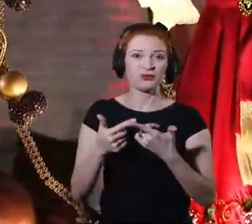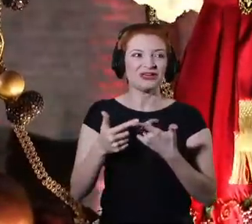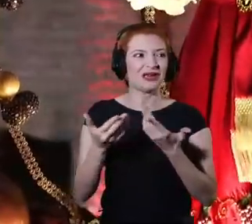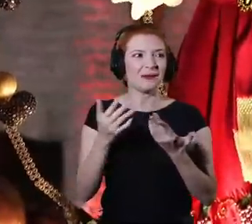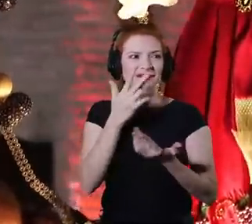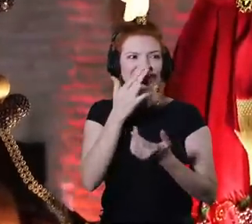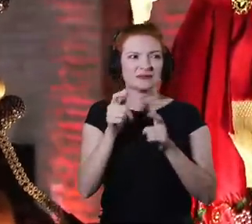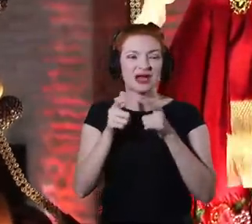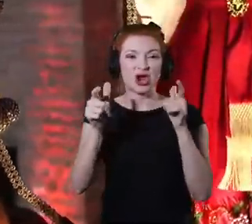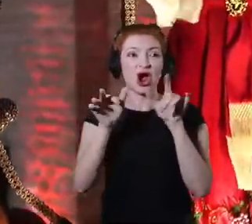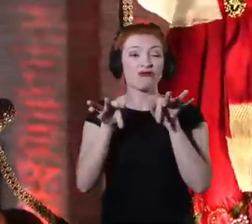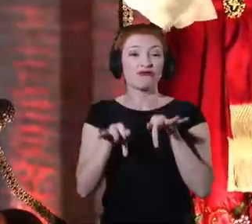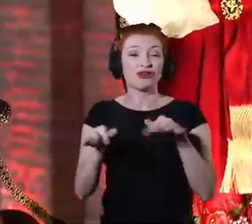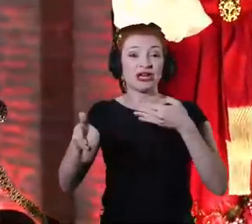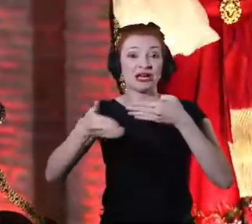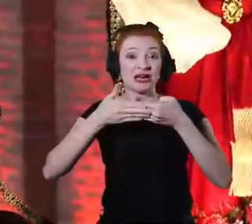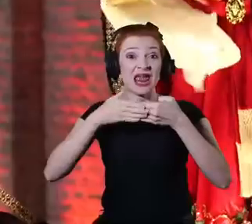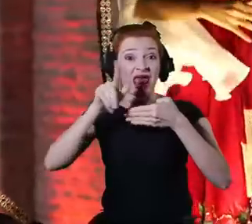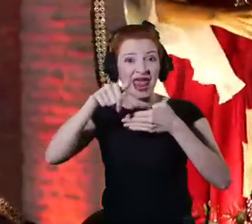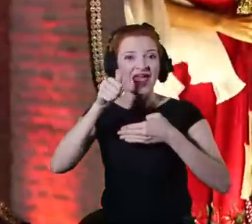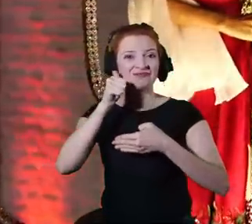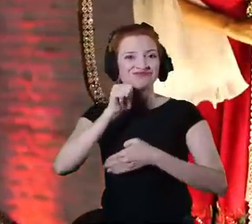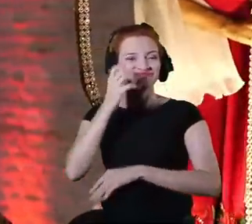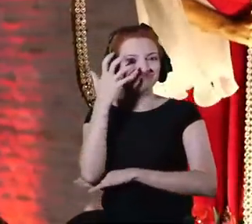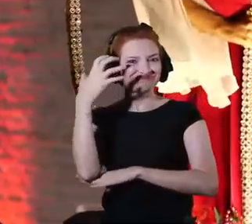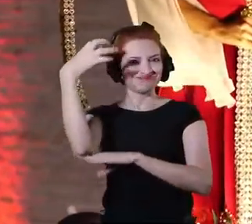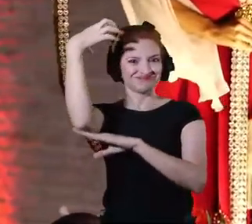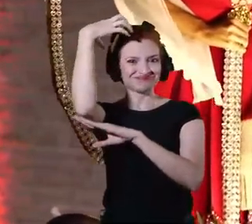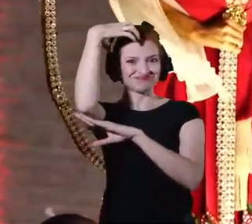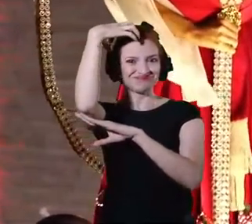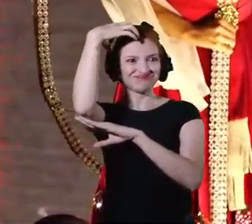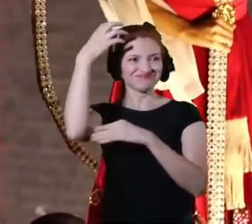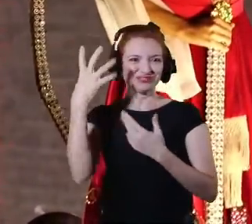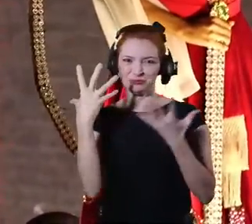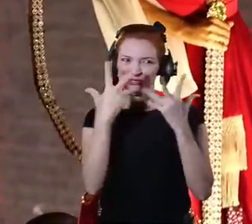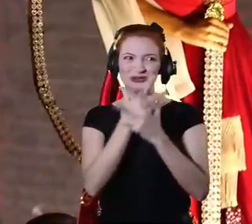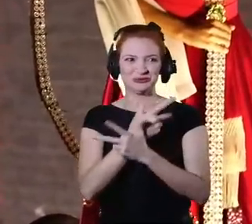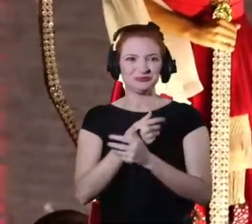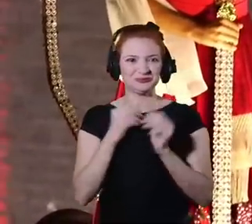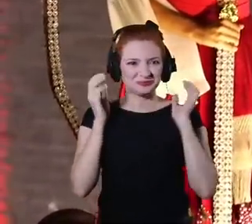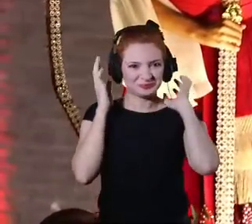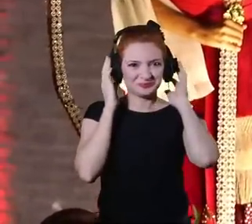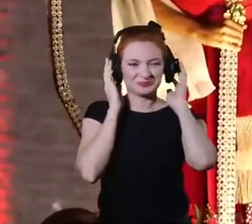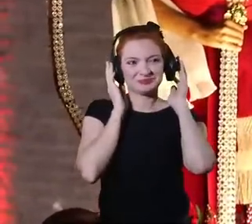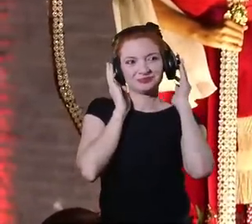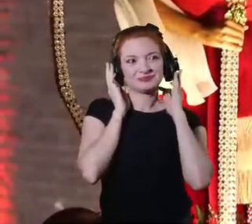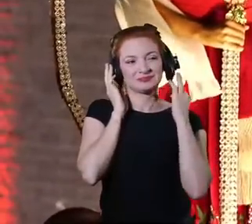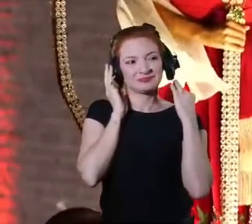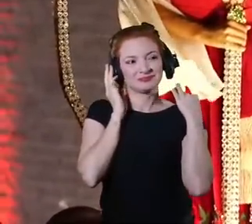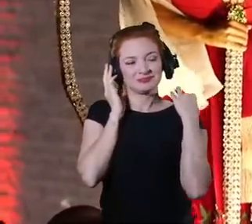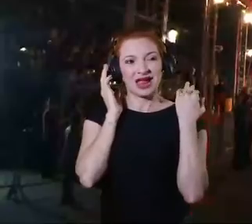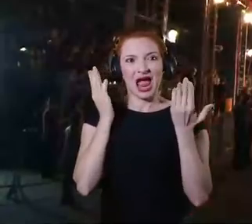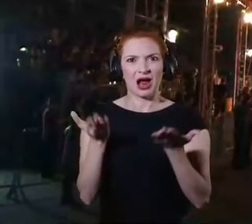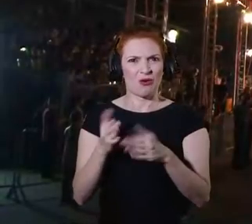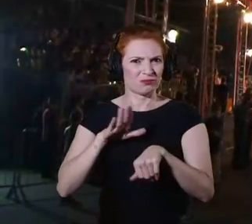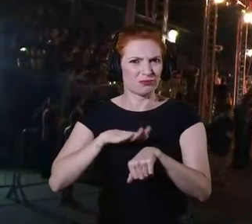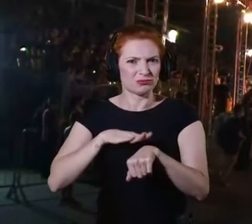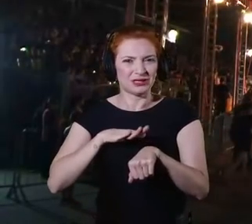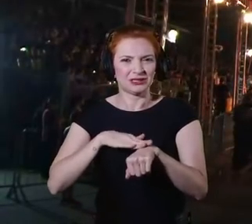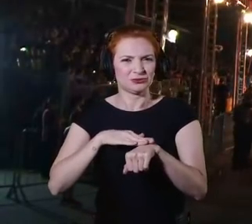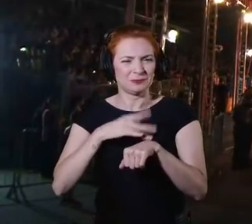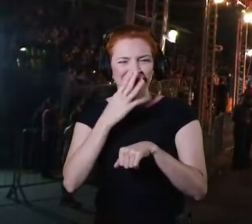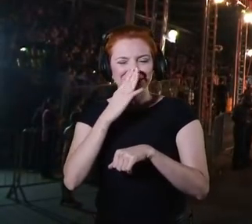o desfile é o carro das soberanas, né? Muito bonito. É um momento do ápice, né,